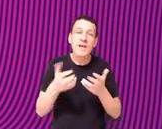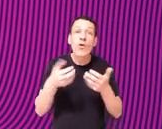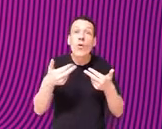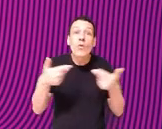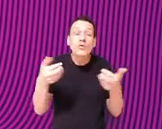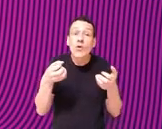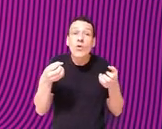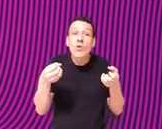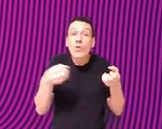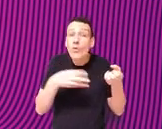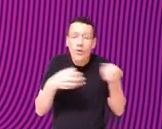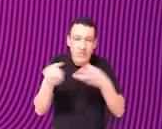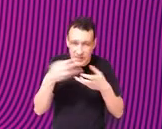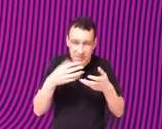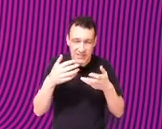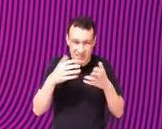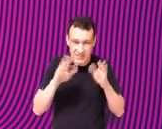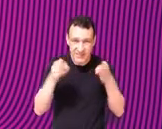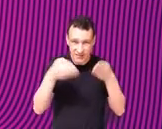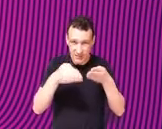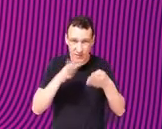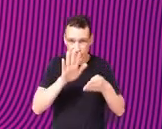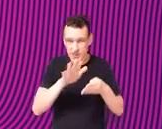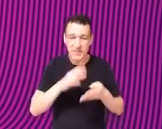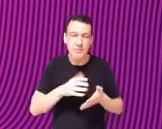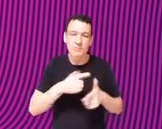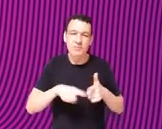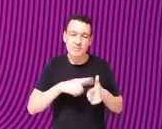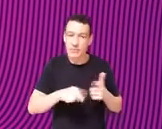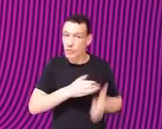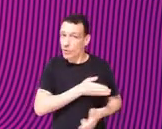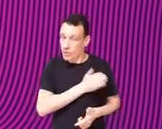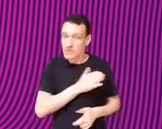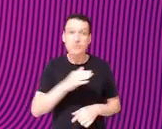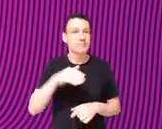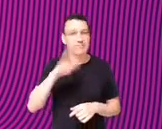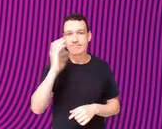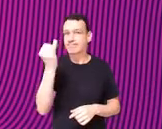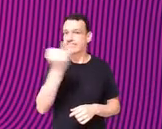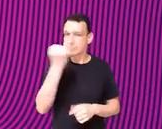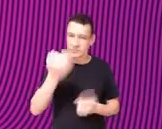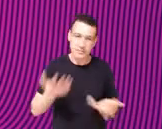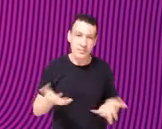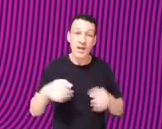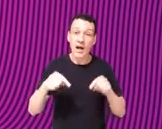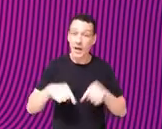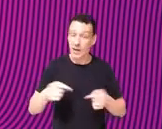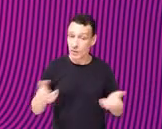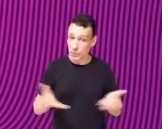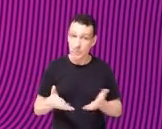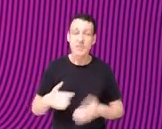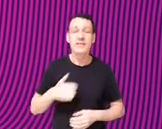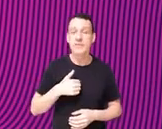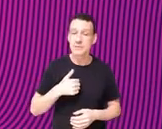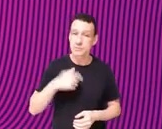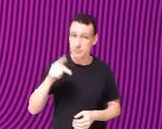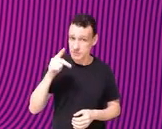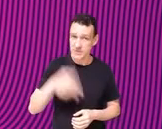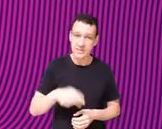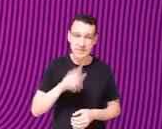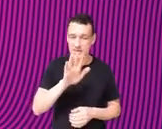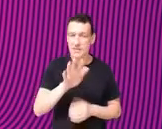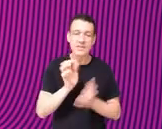insuficiência cardíaca, é algo importante. Eu sou atualmente presidente do Departamento de Ciência Cardíaca